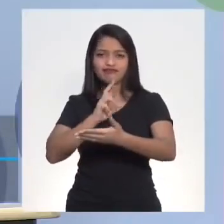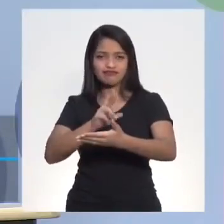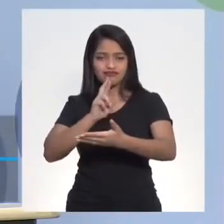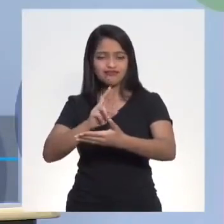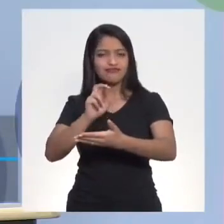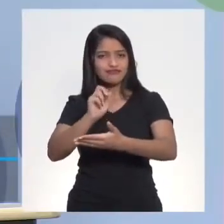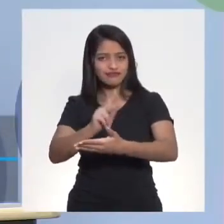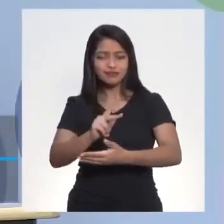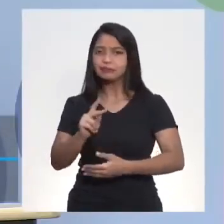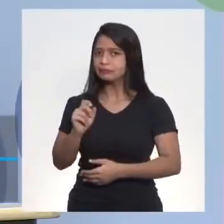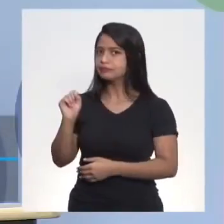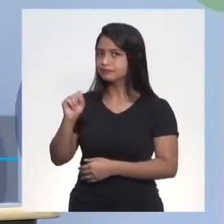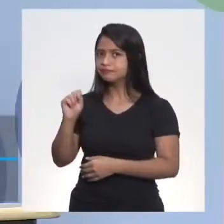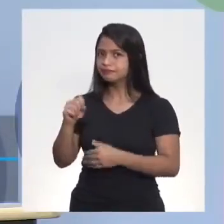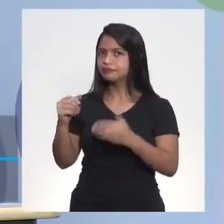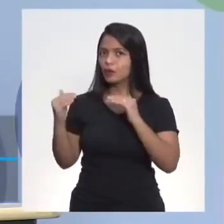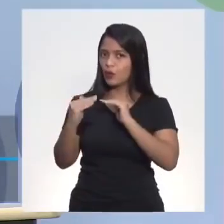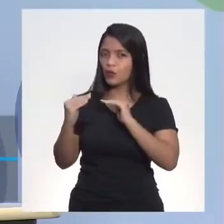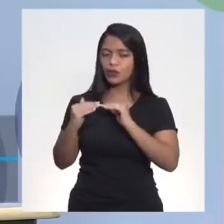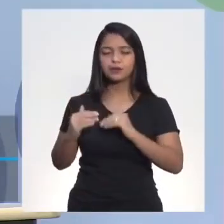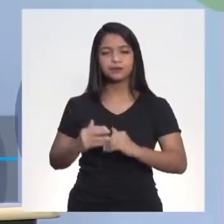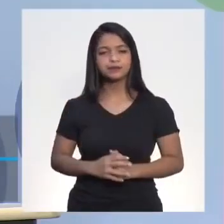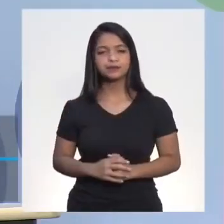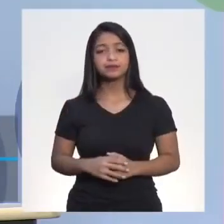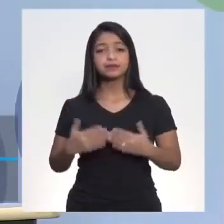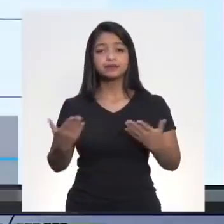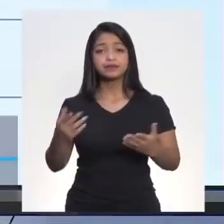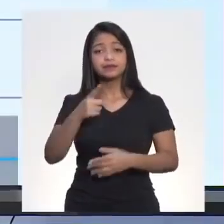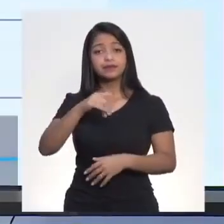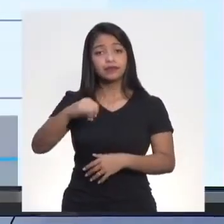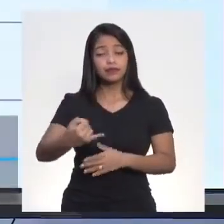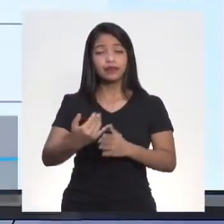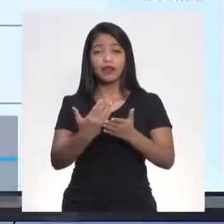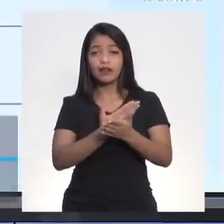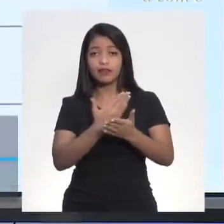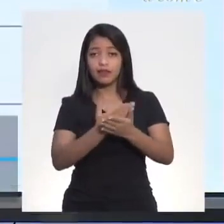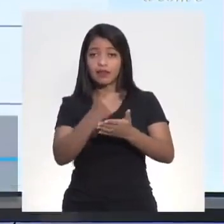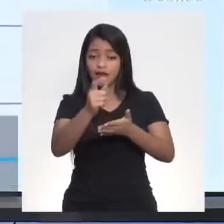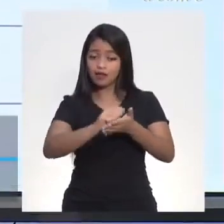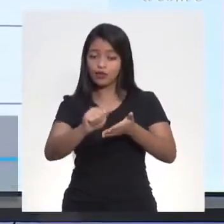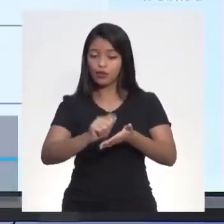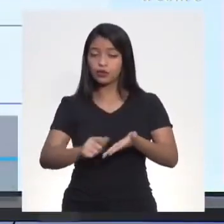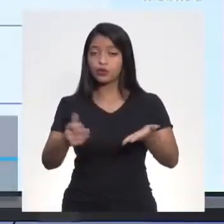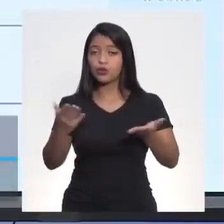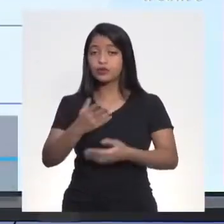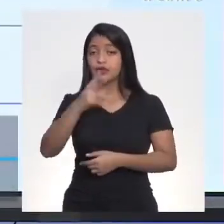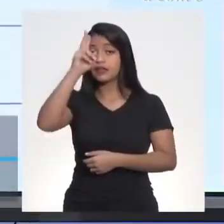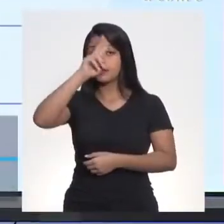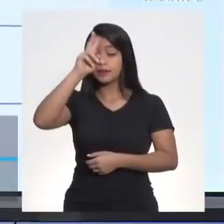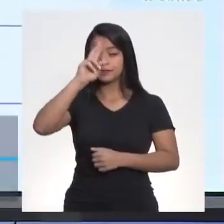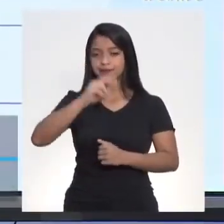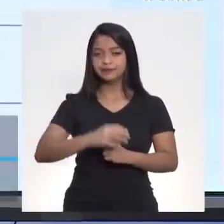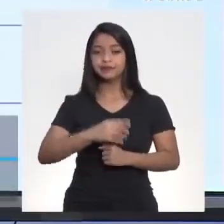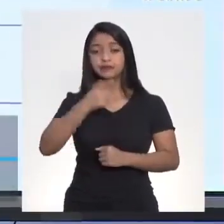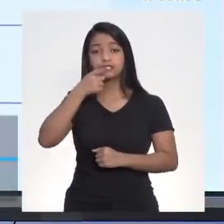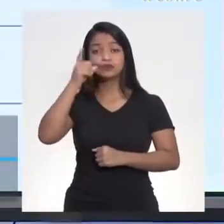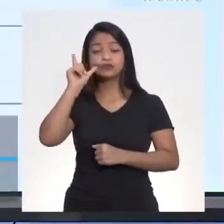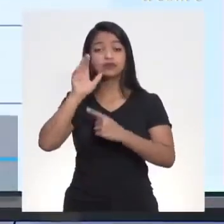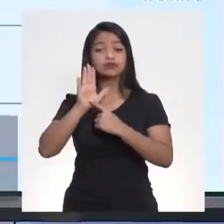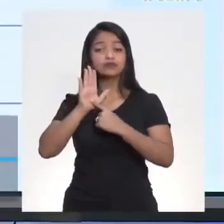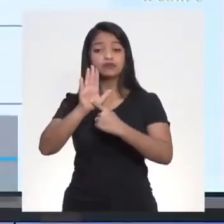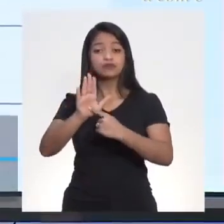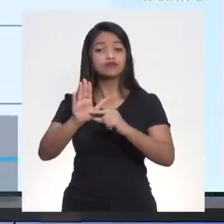mesmo. Então, anota lá no seu caderno, vamos tentar relembrar a definição. Então, ontem foi apresentado para vocês a questão